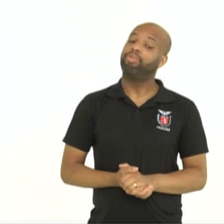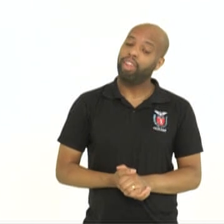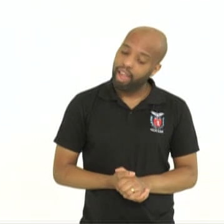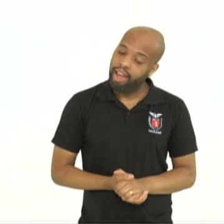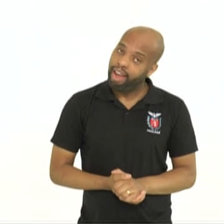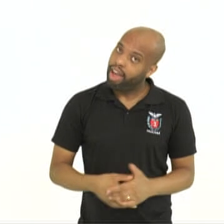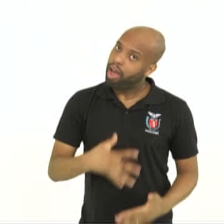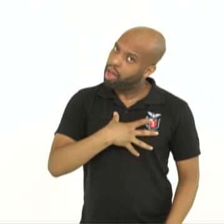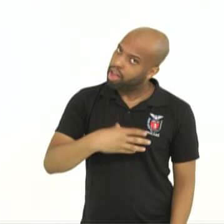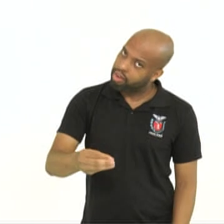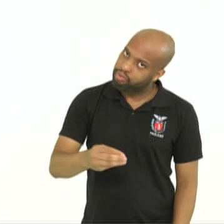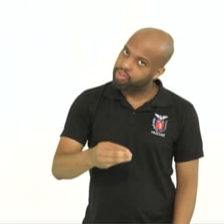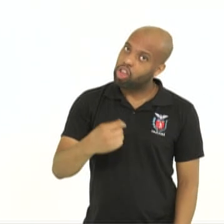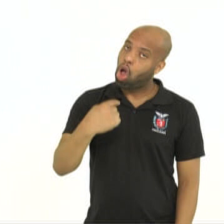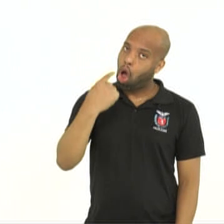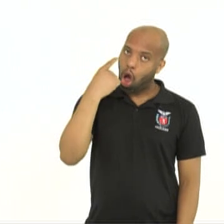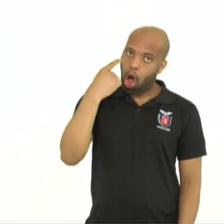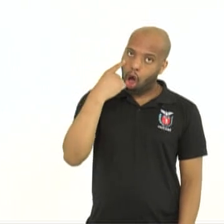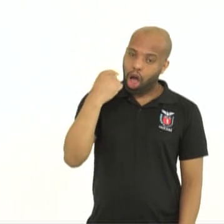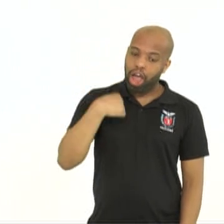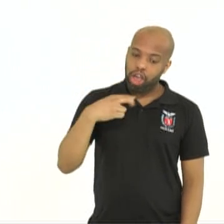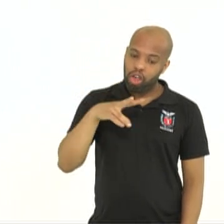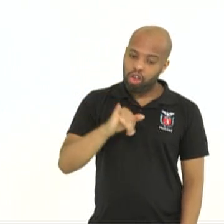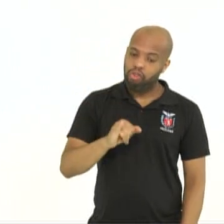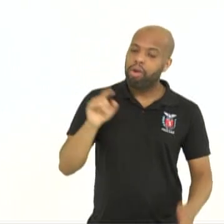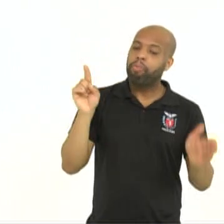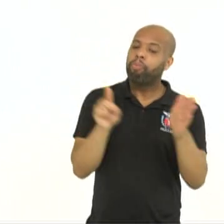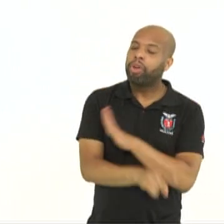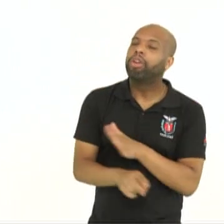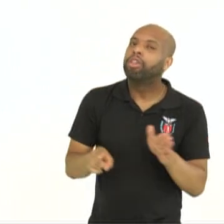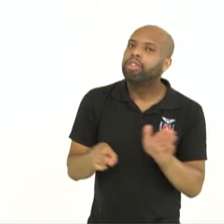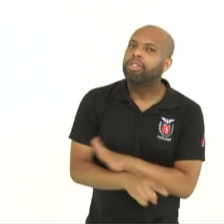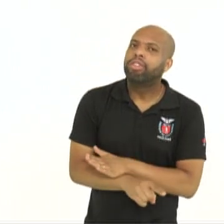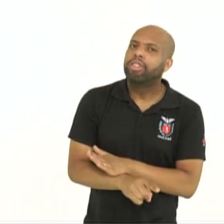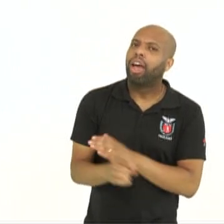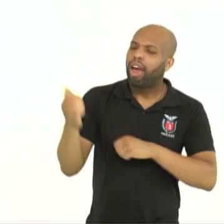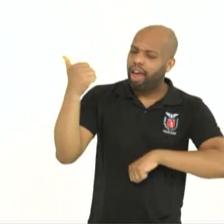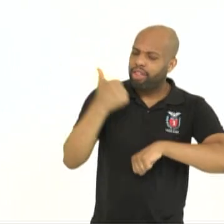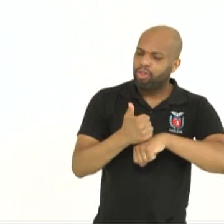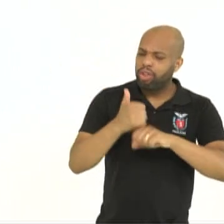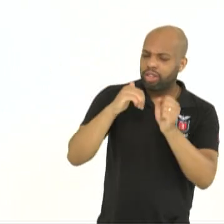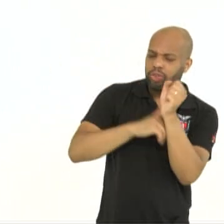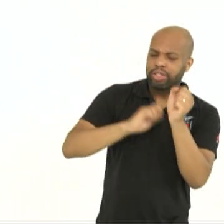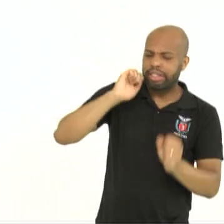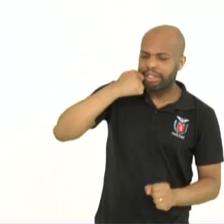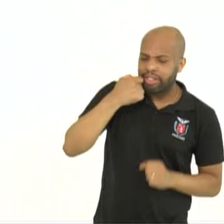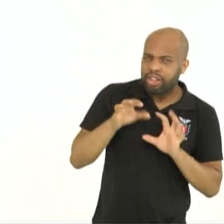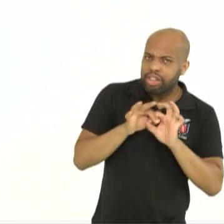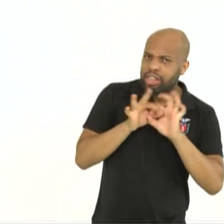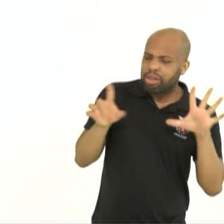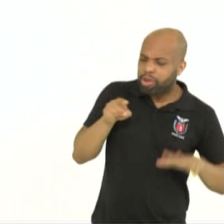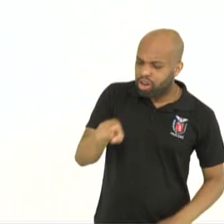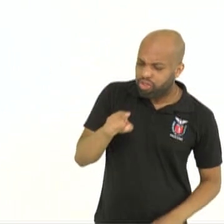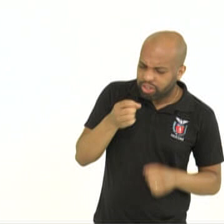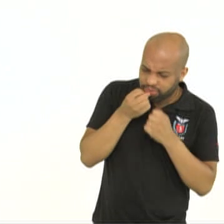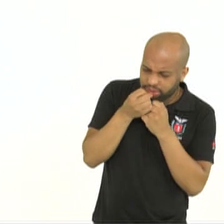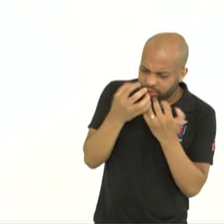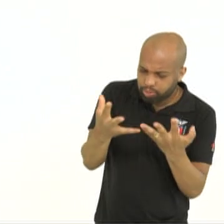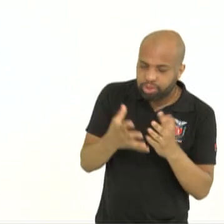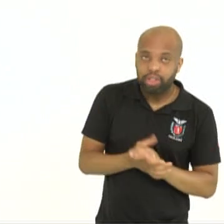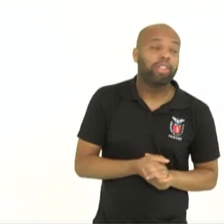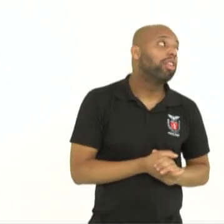Ah, minha filha, deixa eu te fazer apenas uma pergunta. A dona do segredo te autorizou a contá-lo?